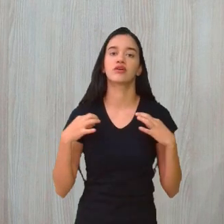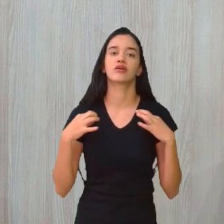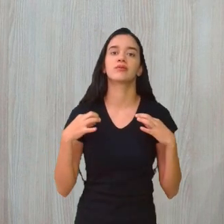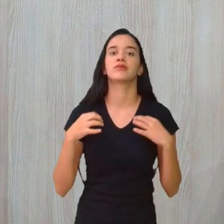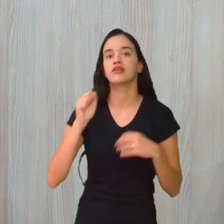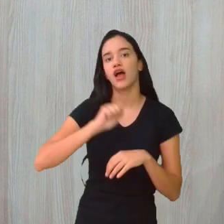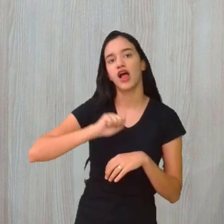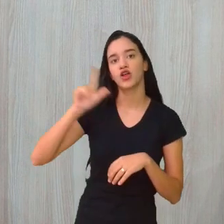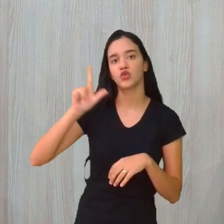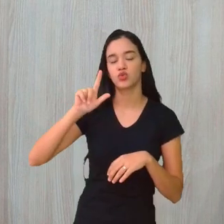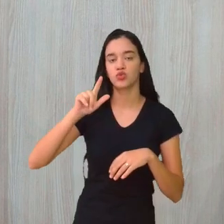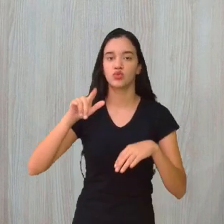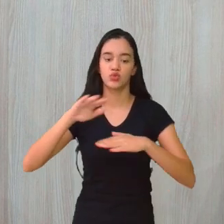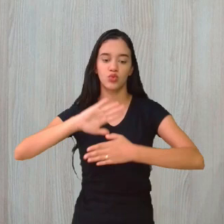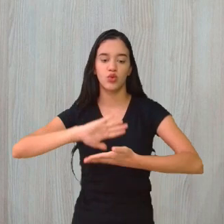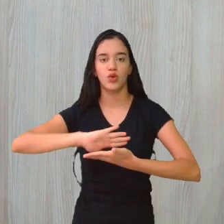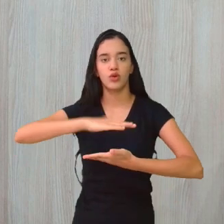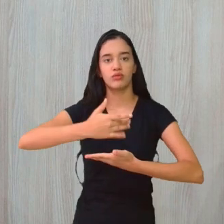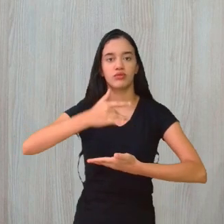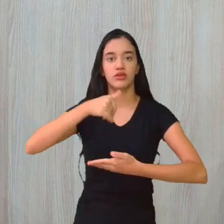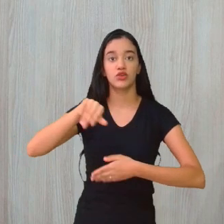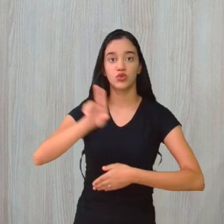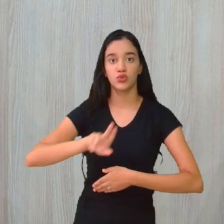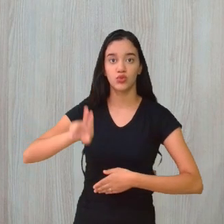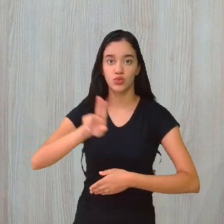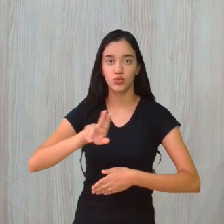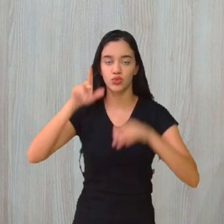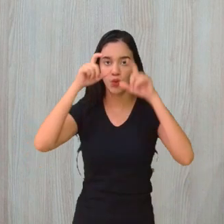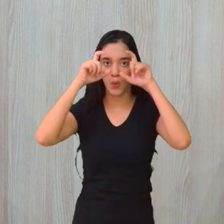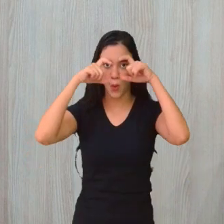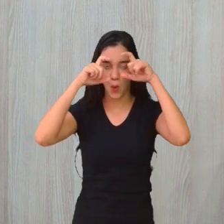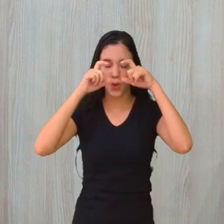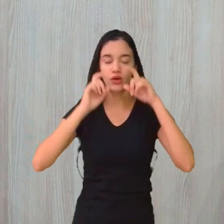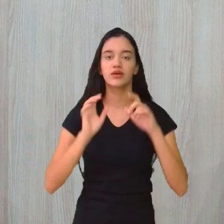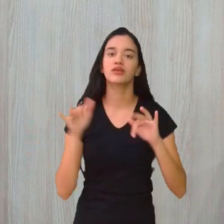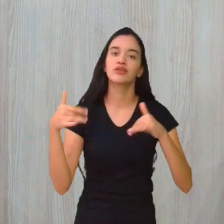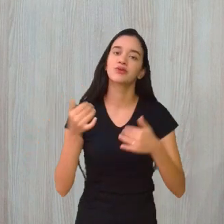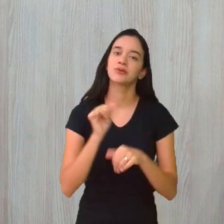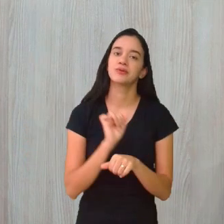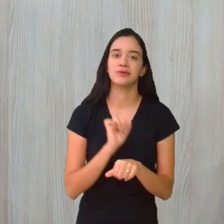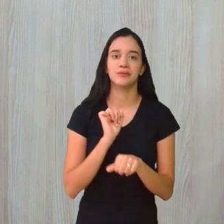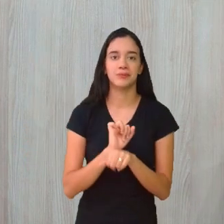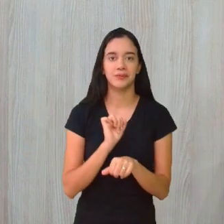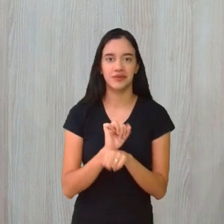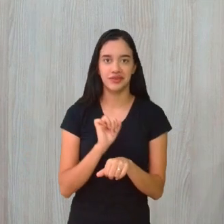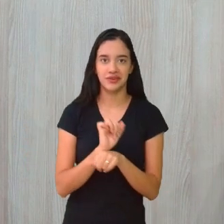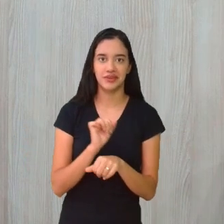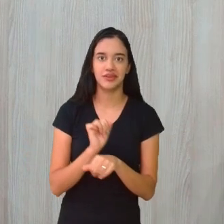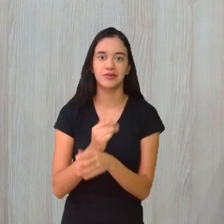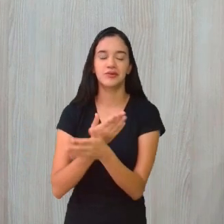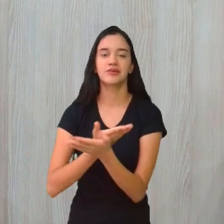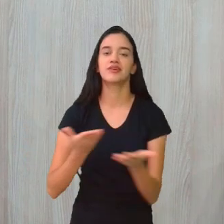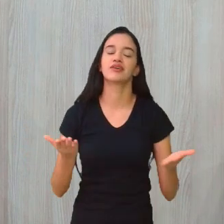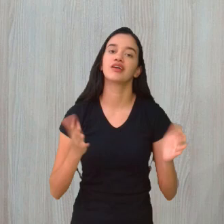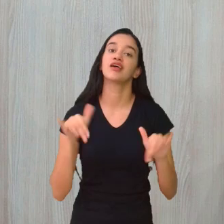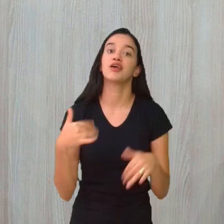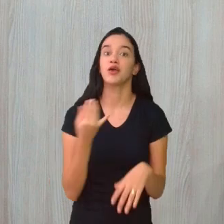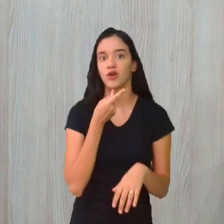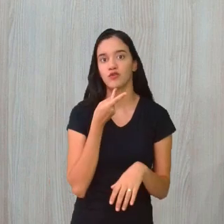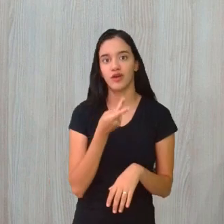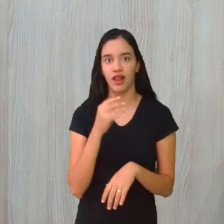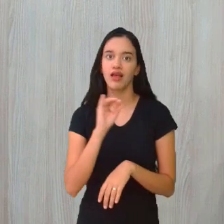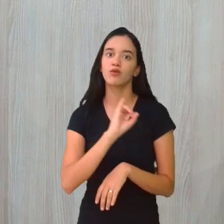ao computador, tenho olhos pretos e uso um óculos arredondado, tá? Então, estou aqui esperando vocês. Já dei aqui um oi